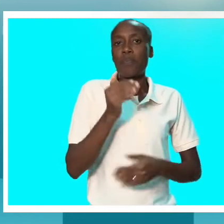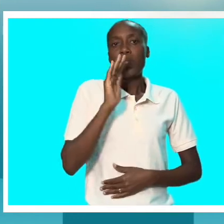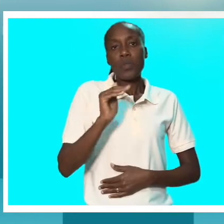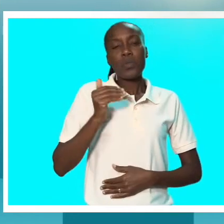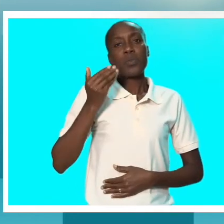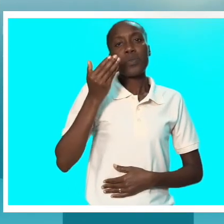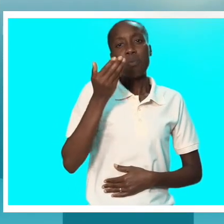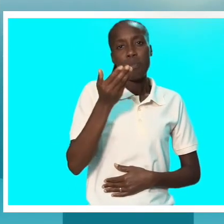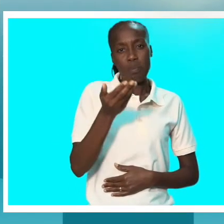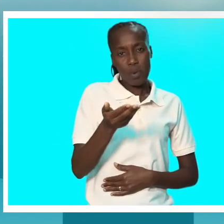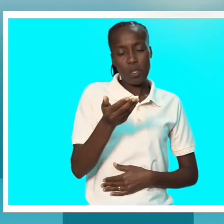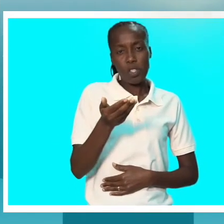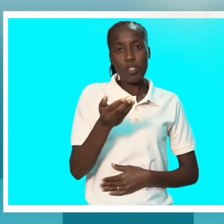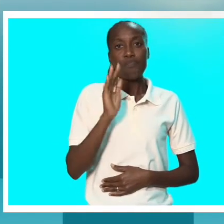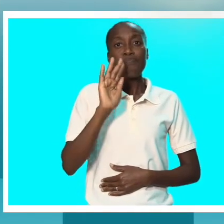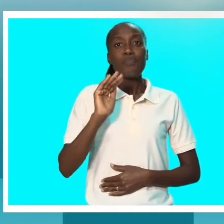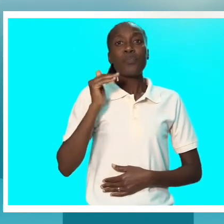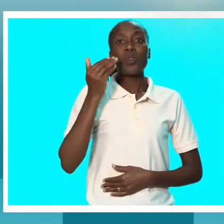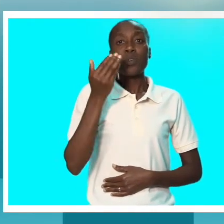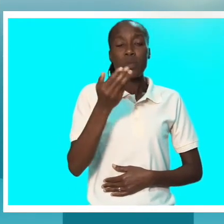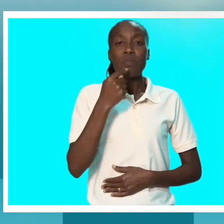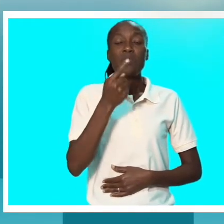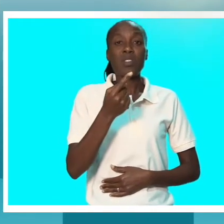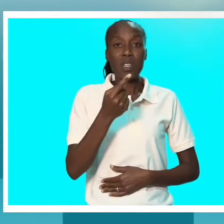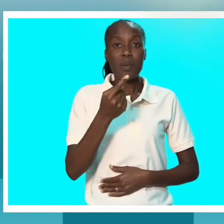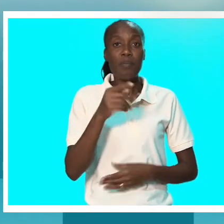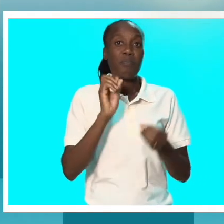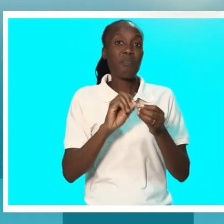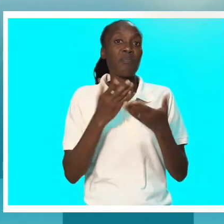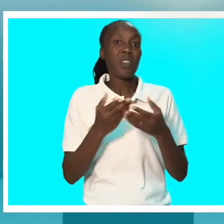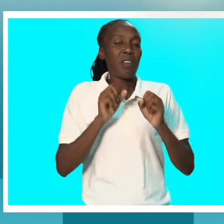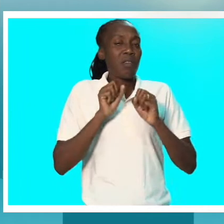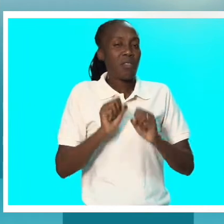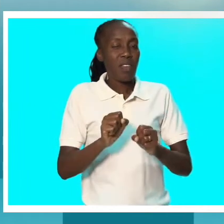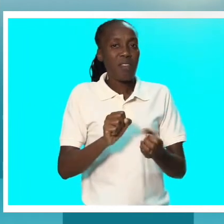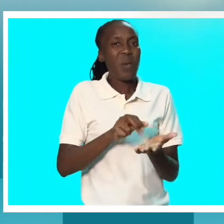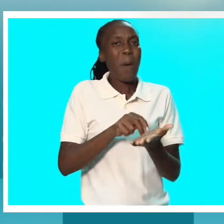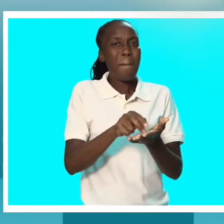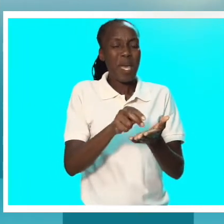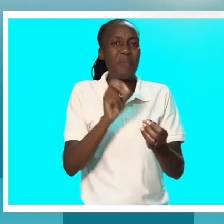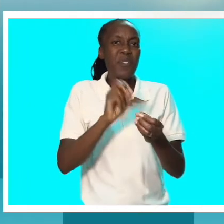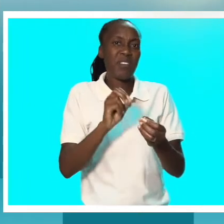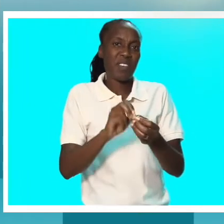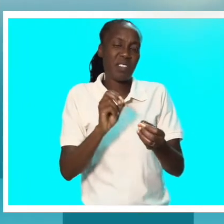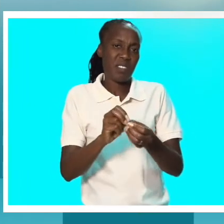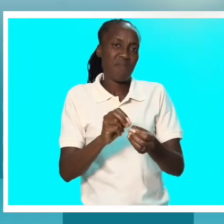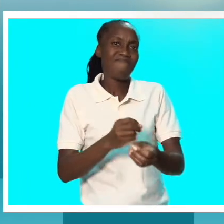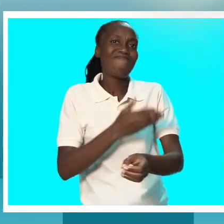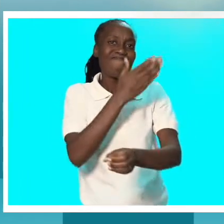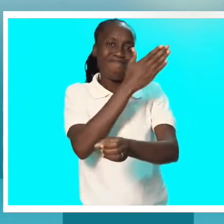Foi quando disseram que tem que ser amputada a perna.